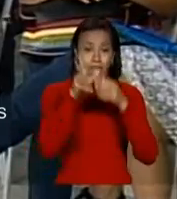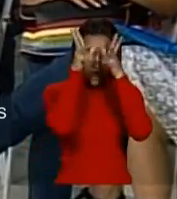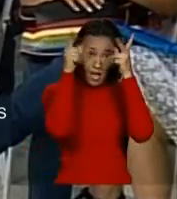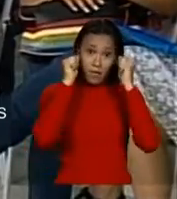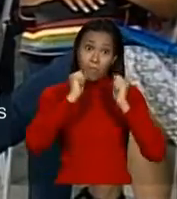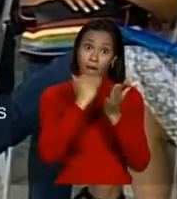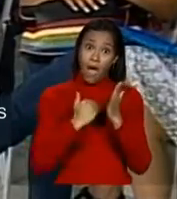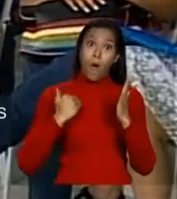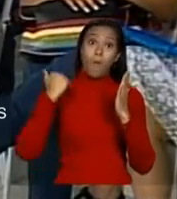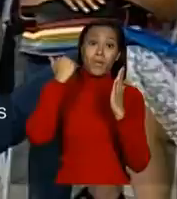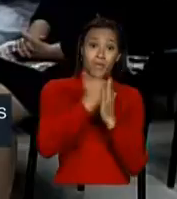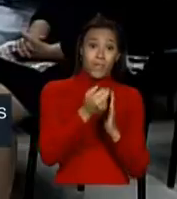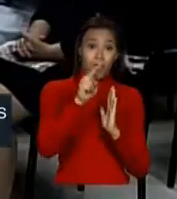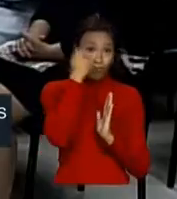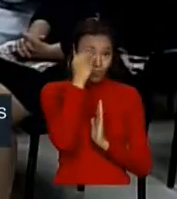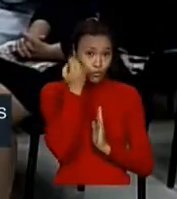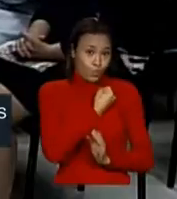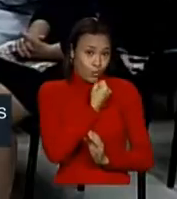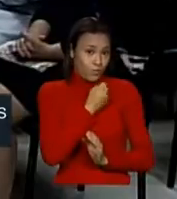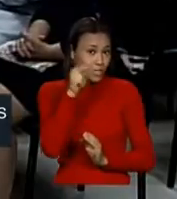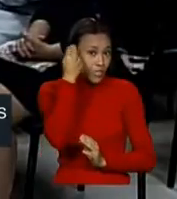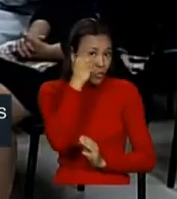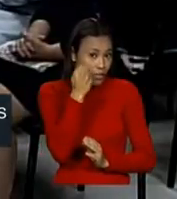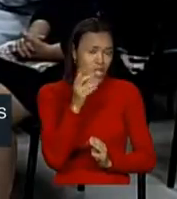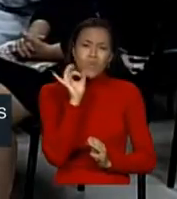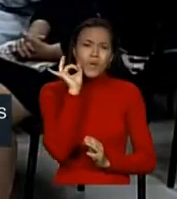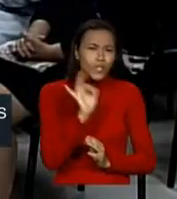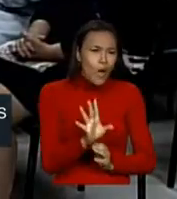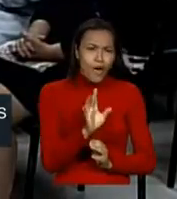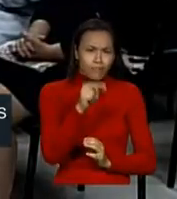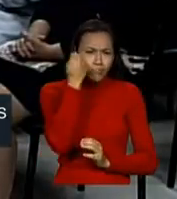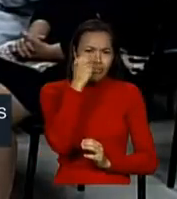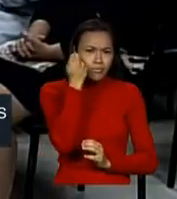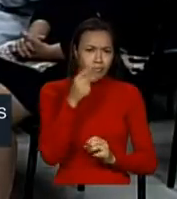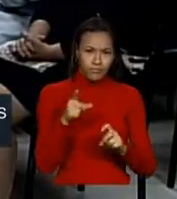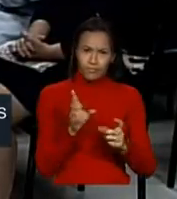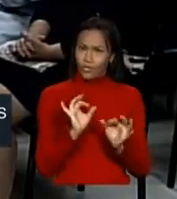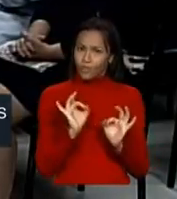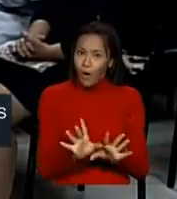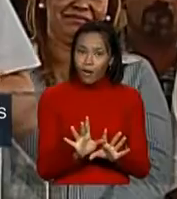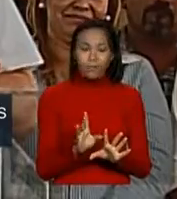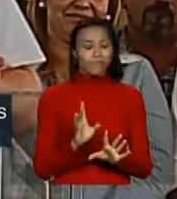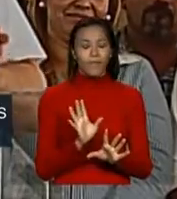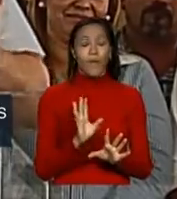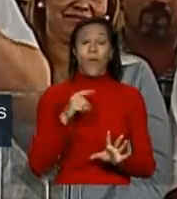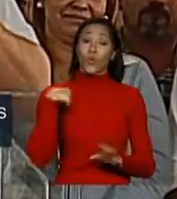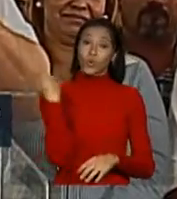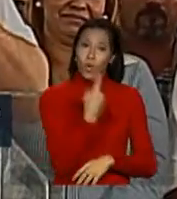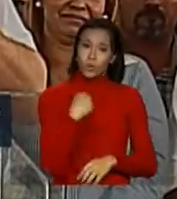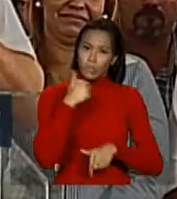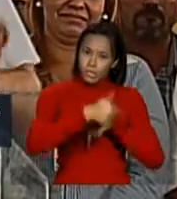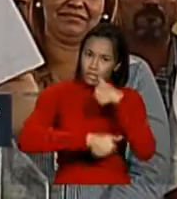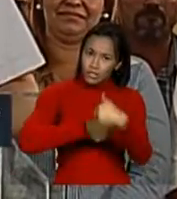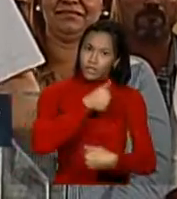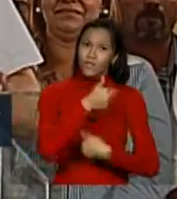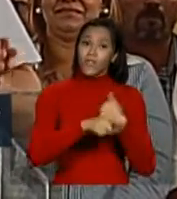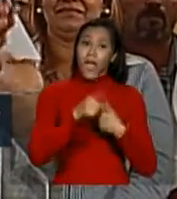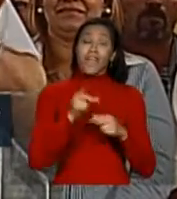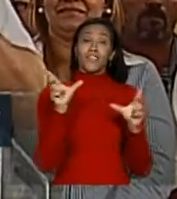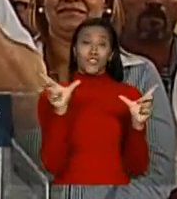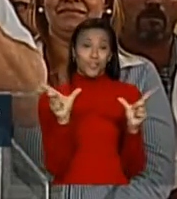cirurgias e dizer que essa ação não é só paraa cirurgia de catarata o nosso esforço é reduzir as